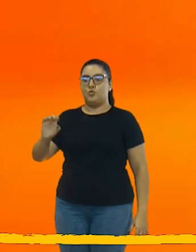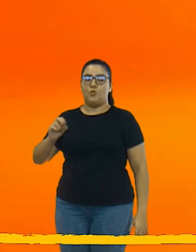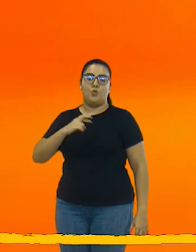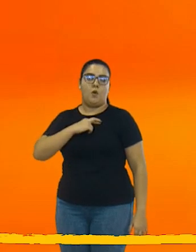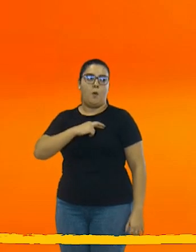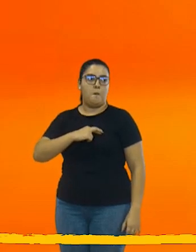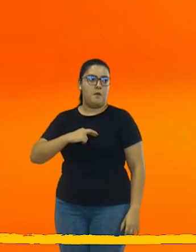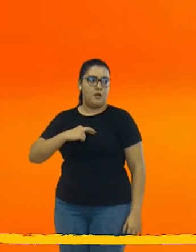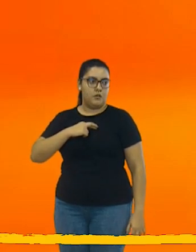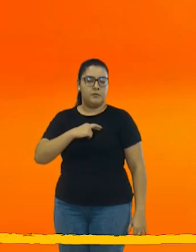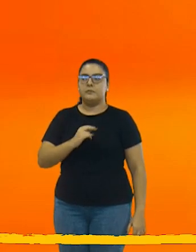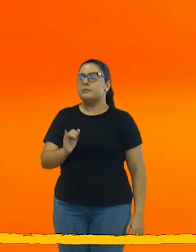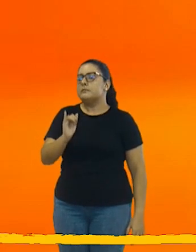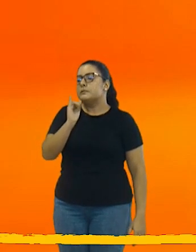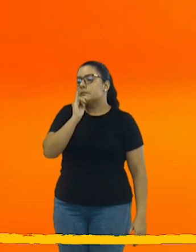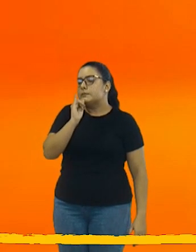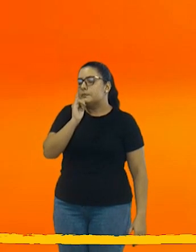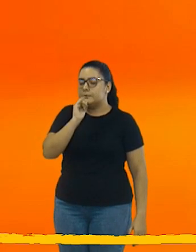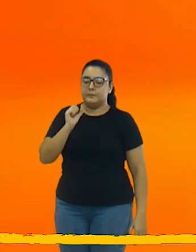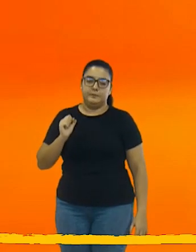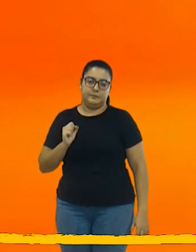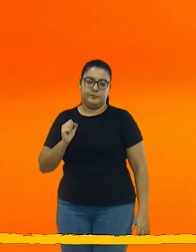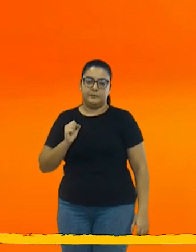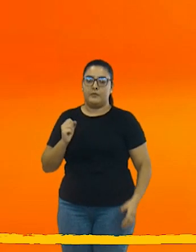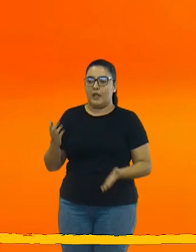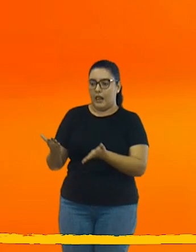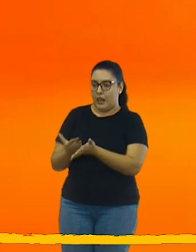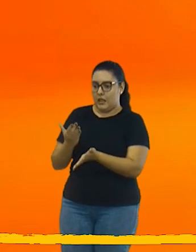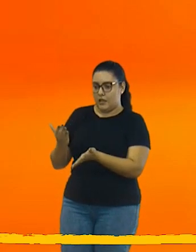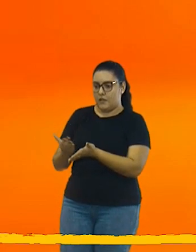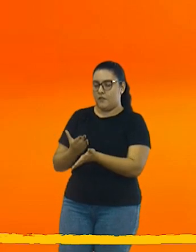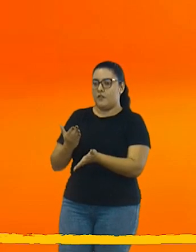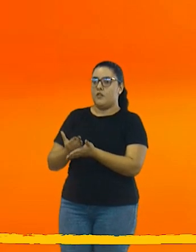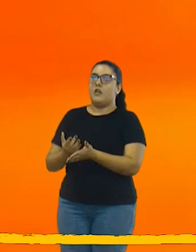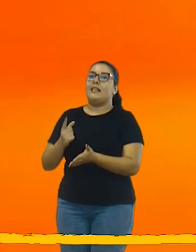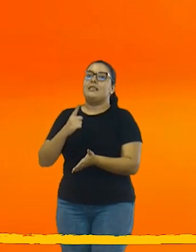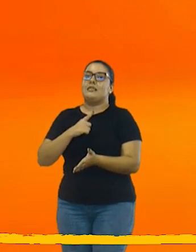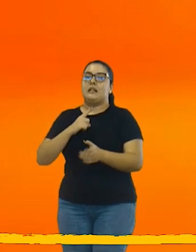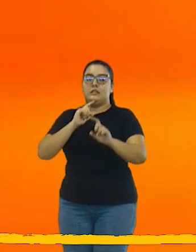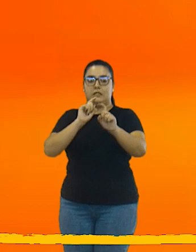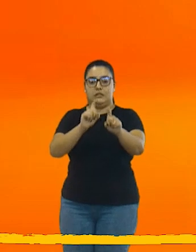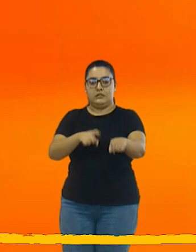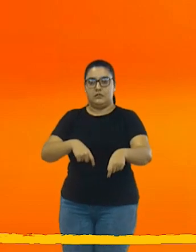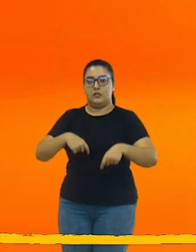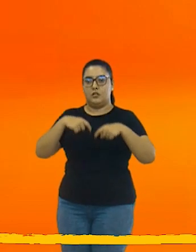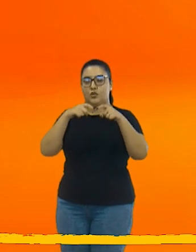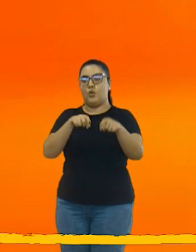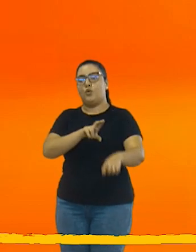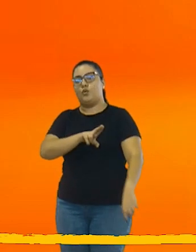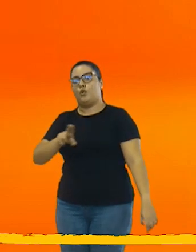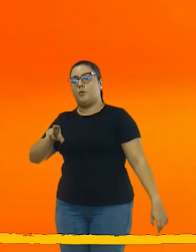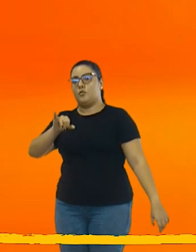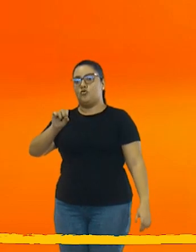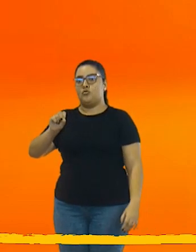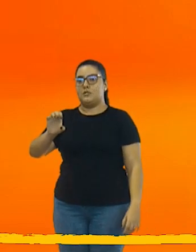um exemplo. Dou sim. O livro O Sertanejo, de José de